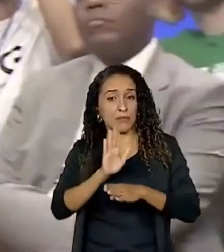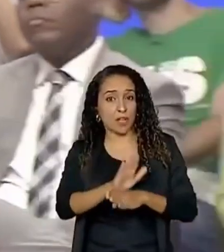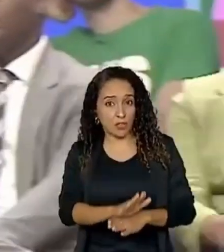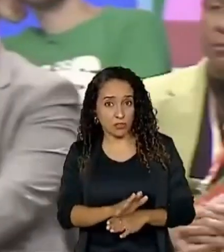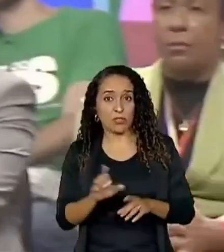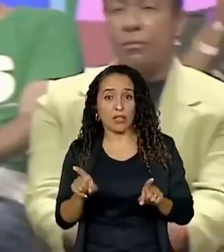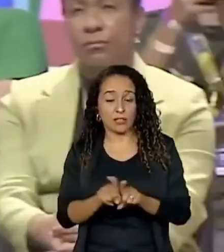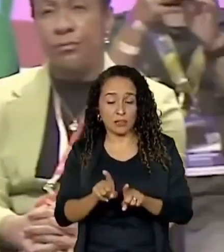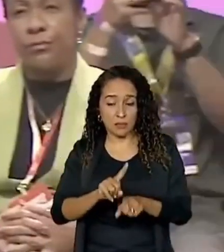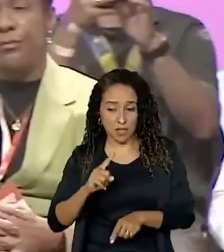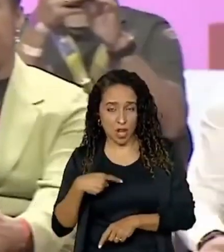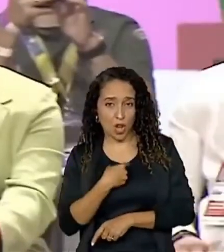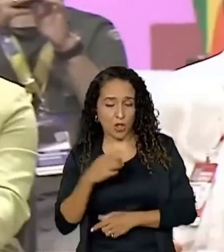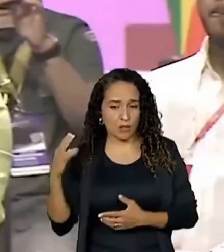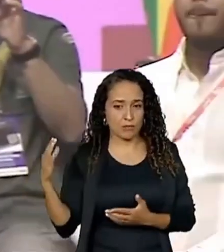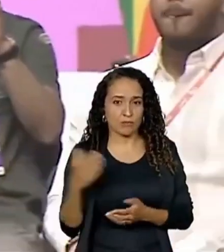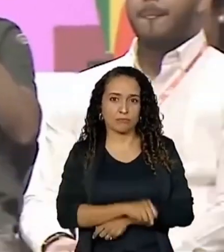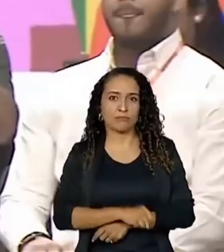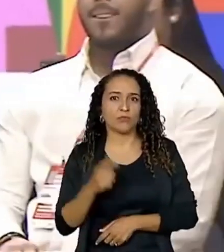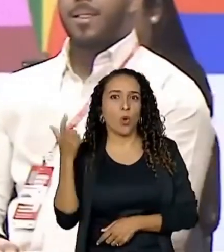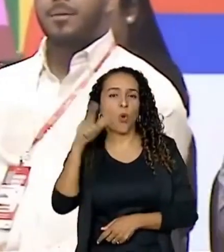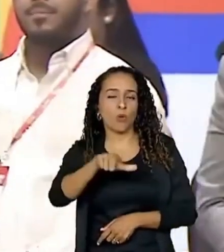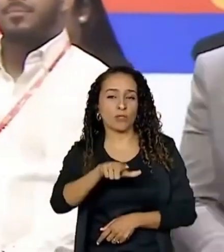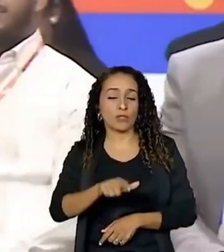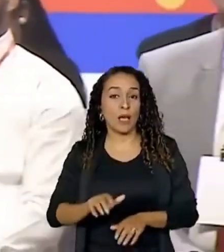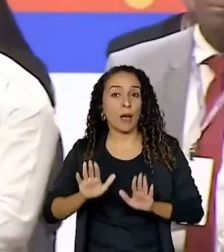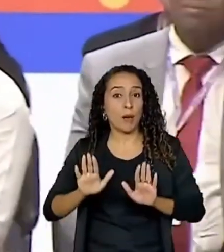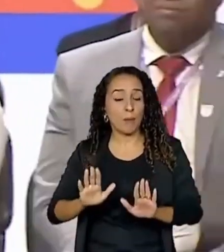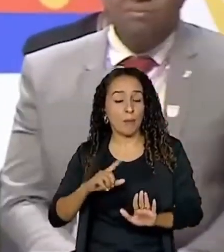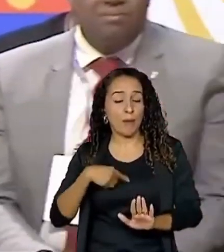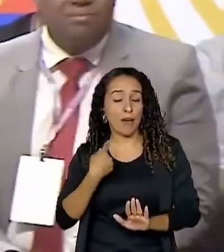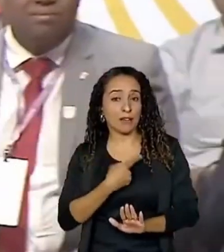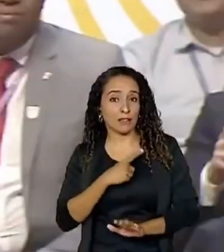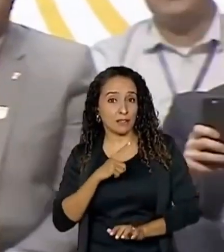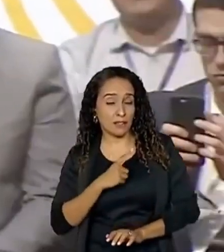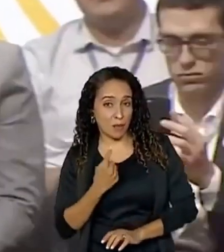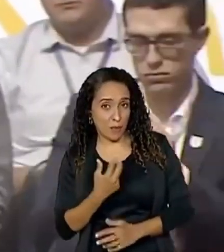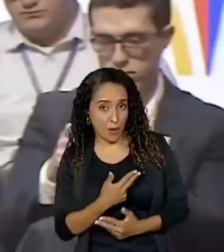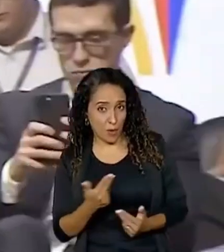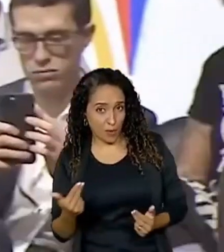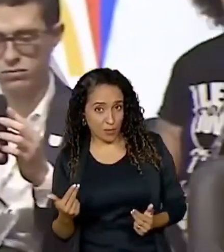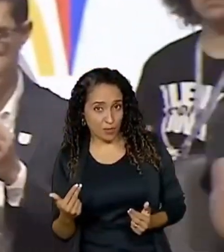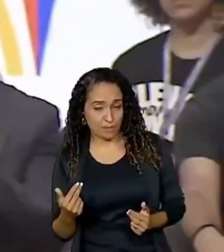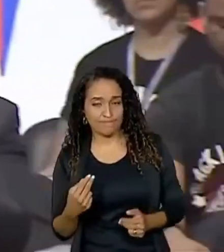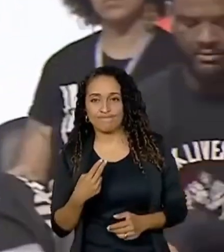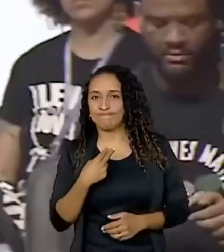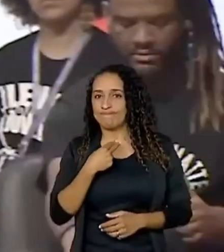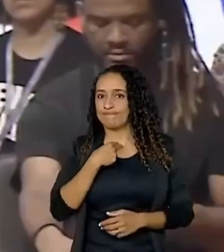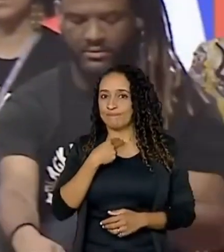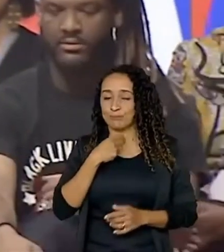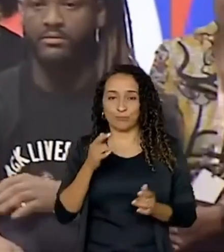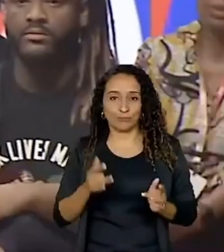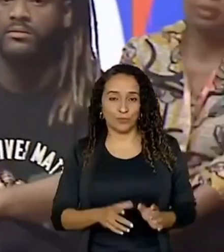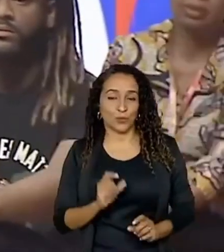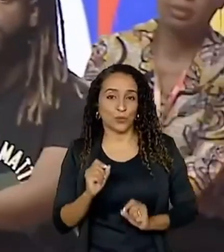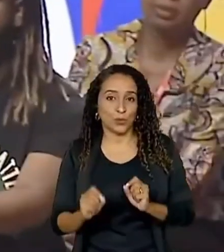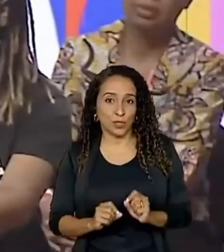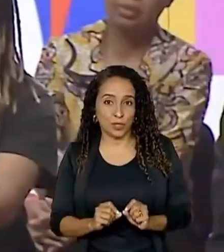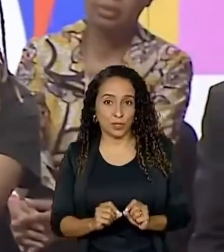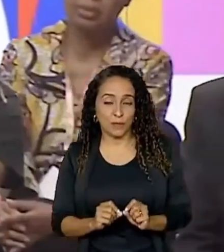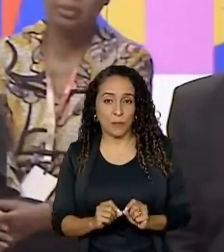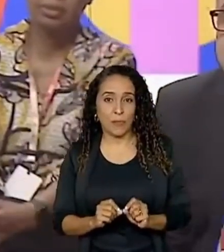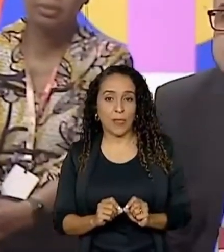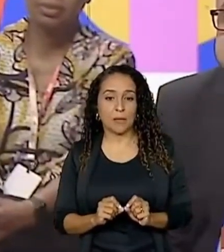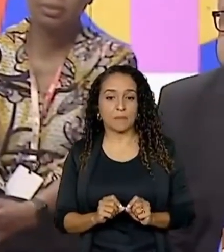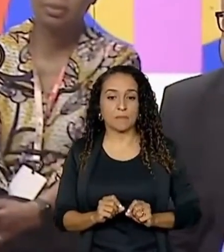a gente a conquistar. Mas nós temos uma coisa que a gente não pode abdicar.